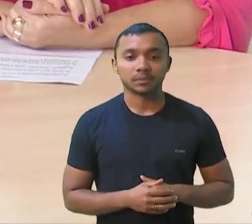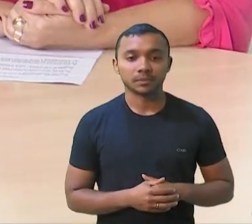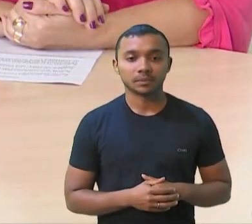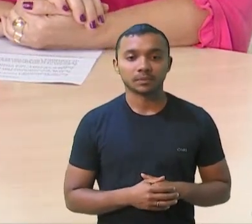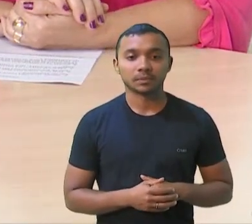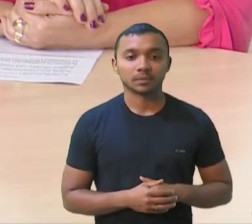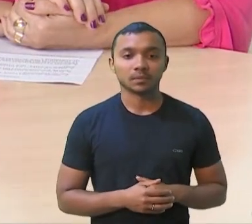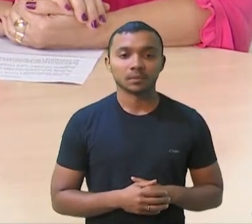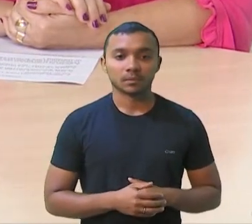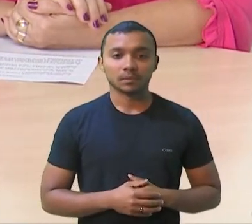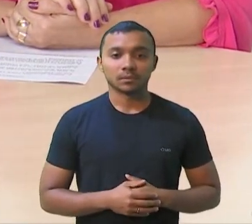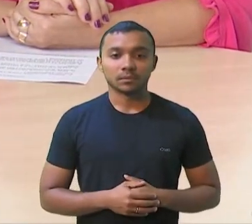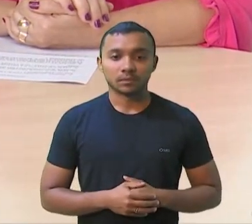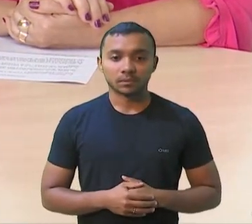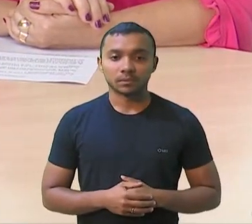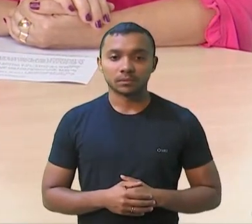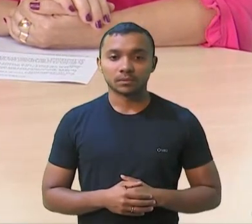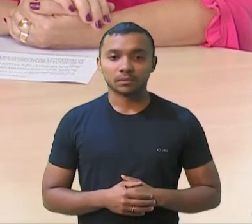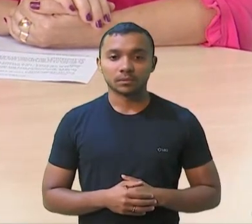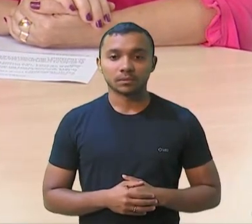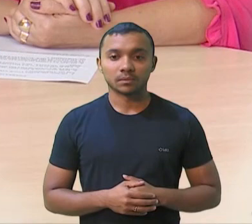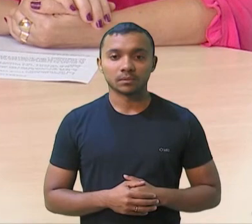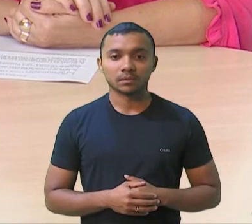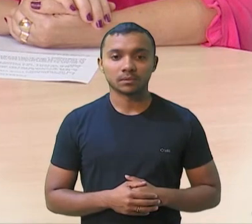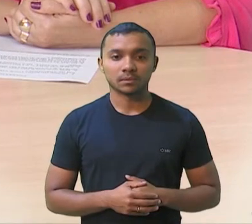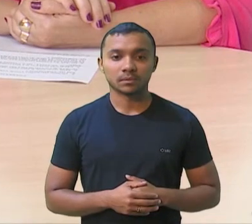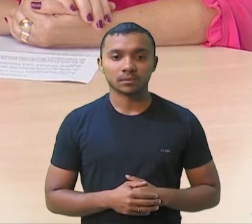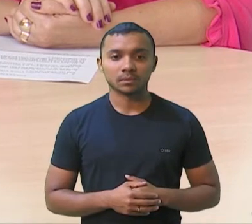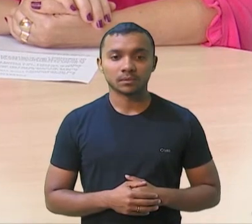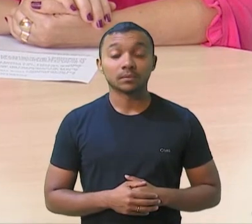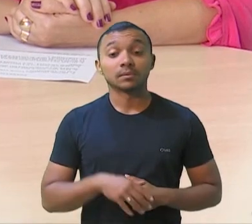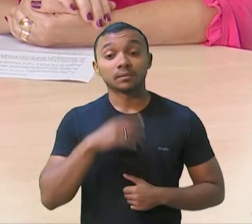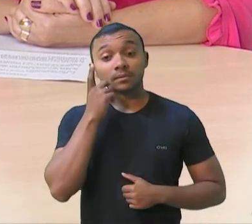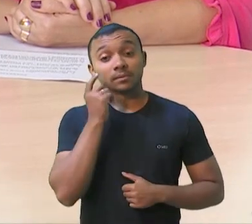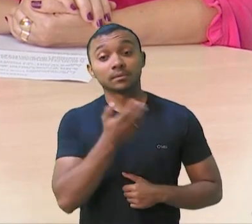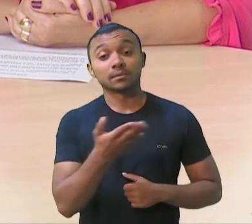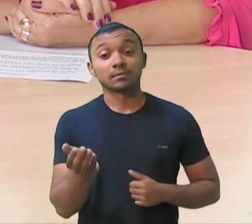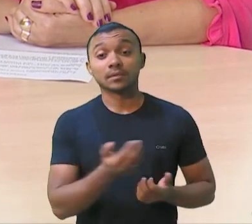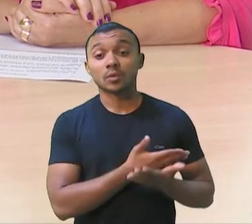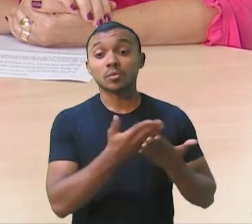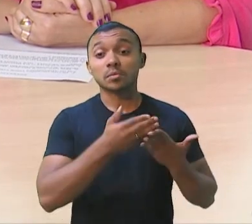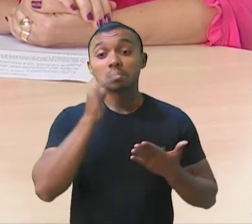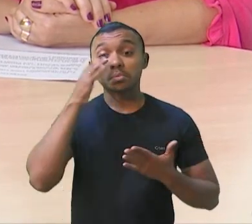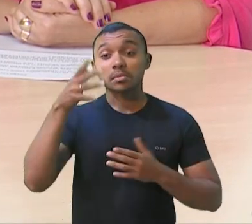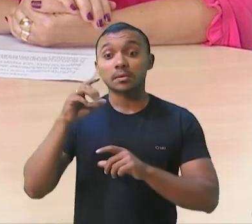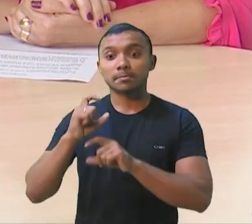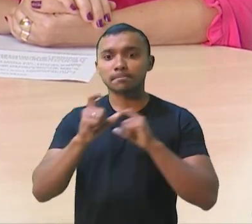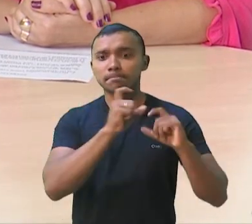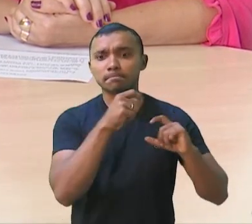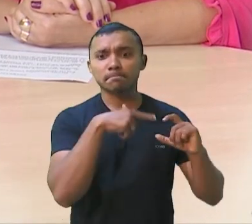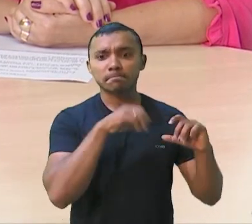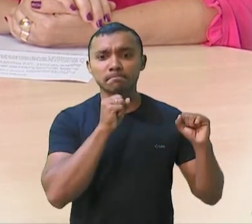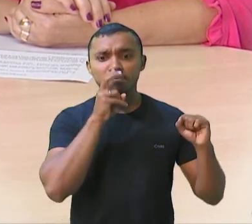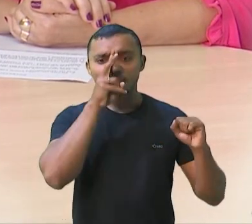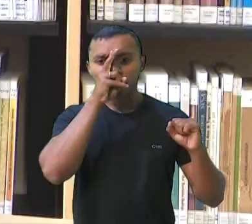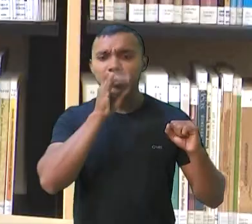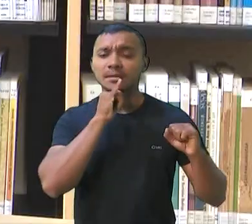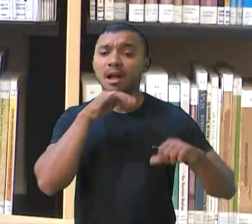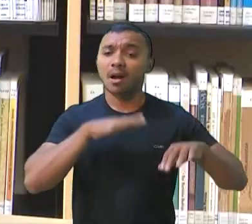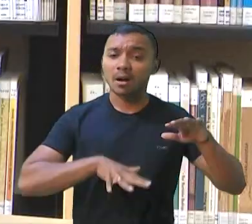trazem vários escritores ingleses, Neil Gaiman, Alan Moore, que eles começam a trazer quadrinhos mais fortes, quadrinhos que têm